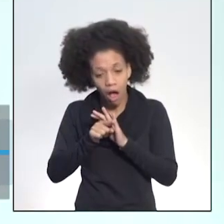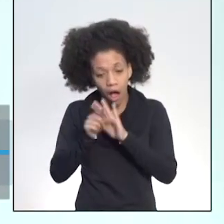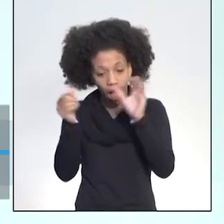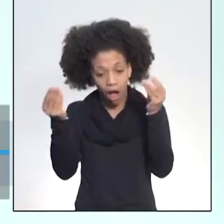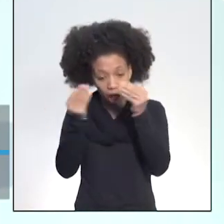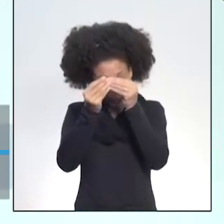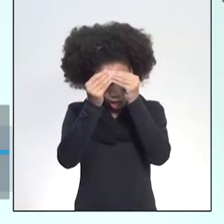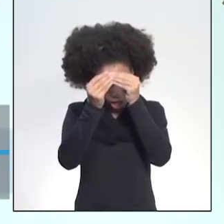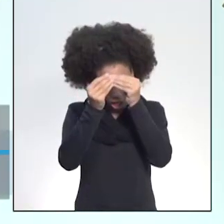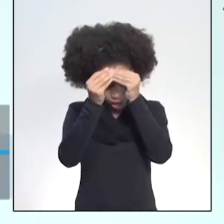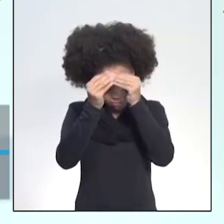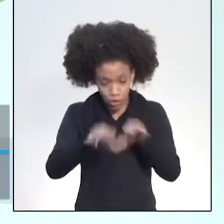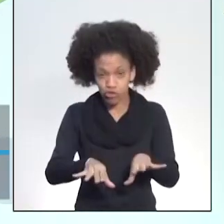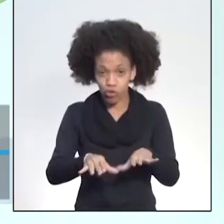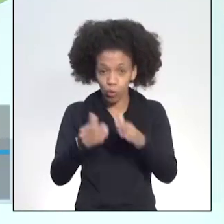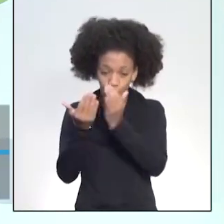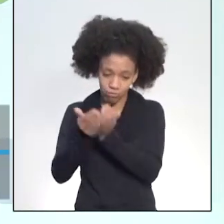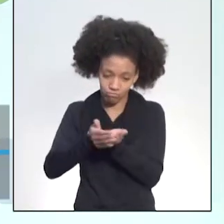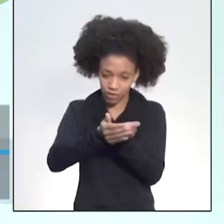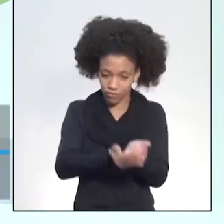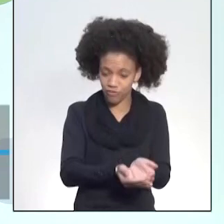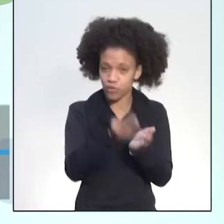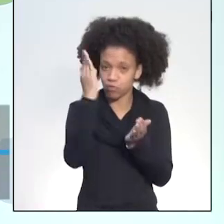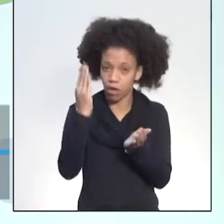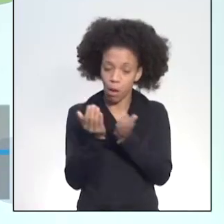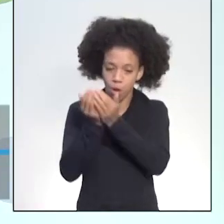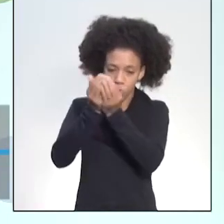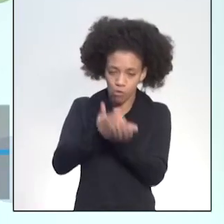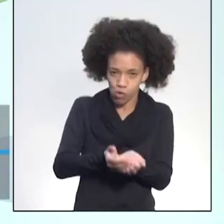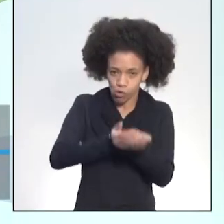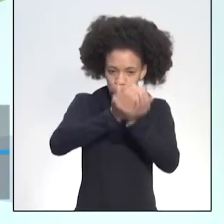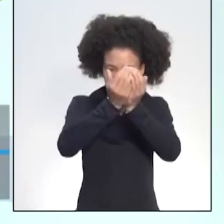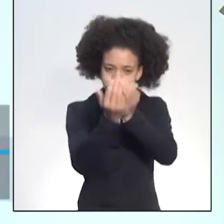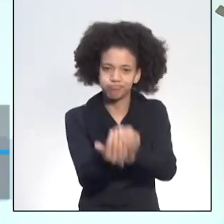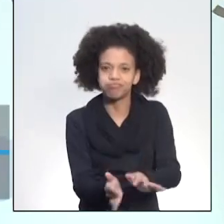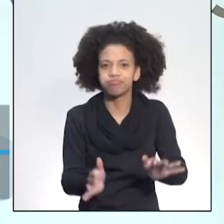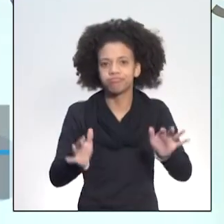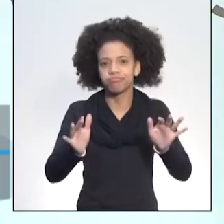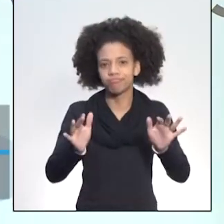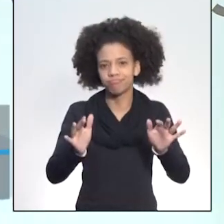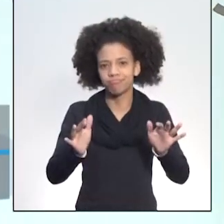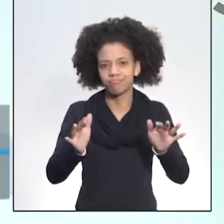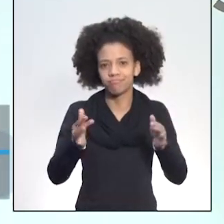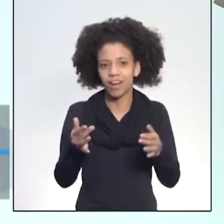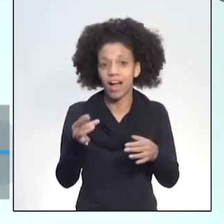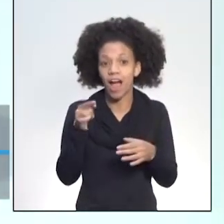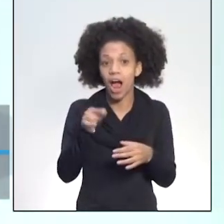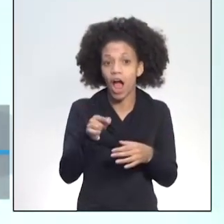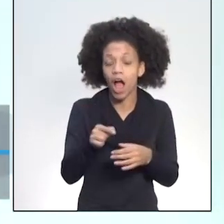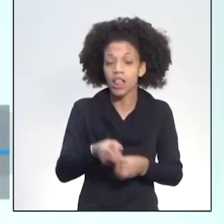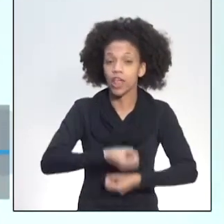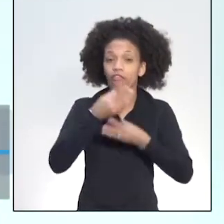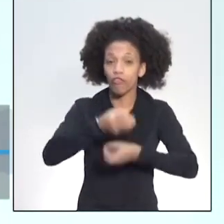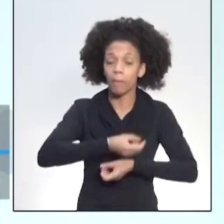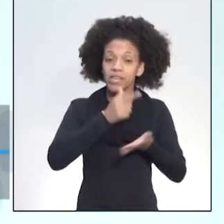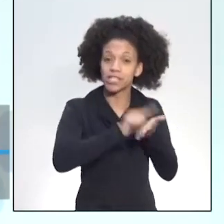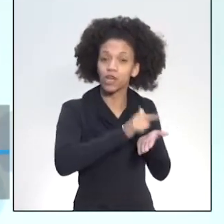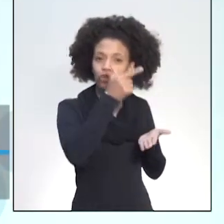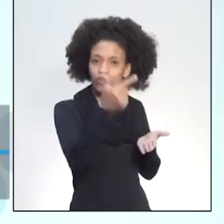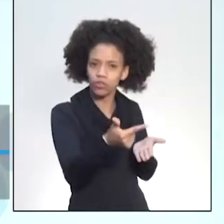afundou navios brasileiros. Como nós vimos na imagem, na notícia de jornal,